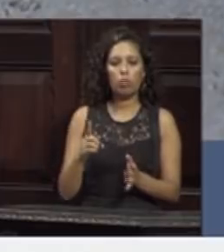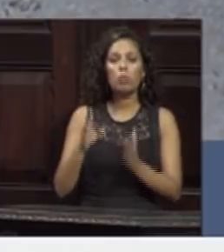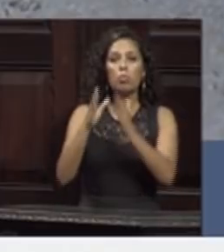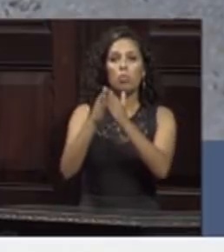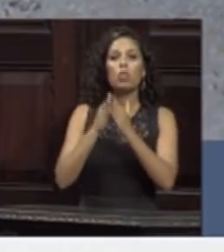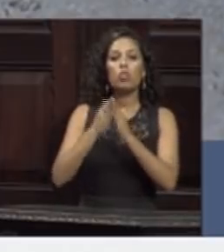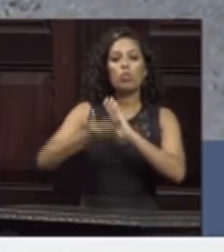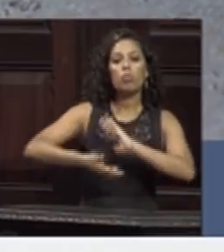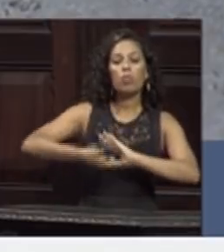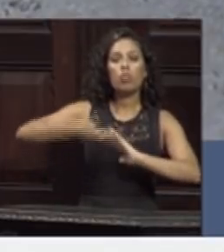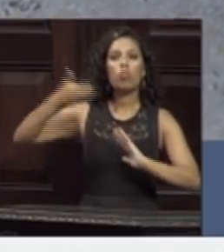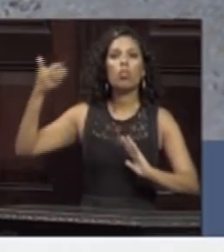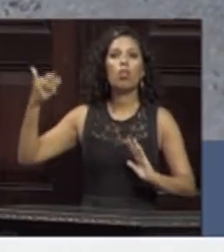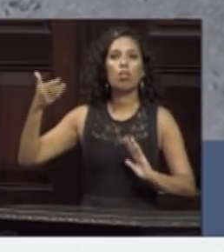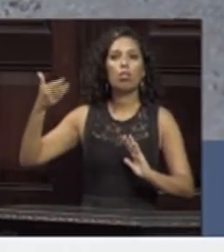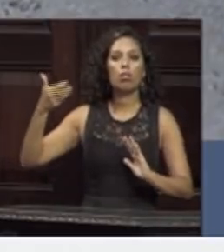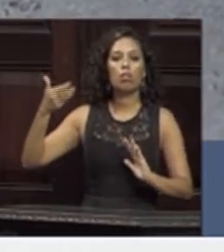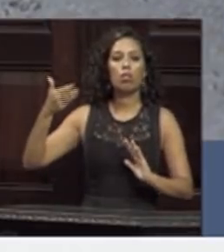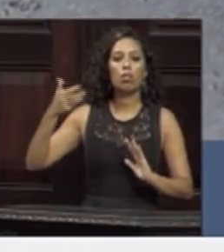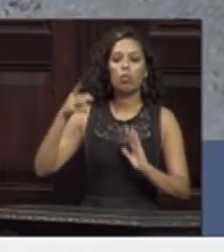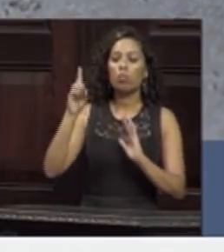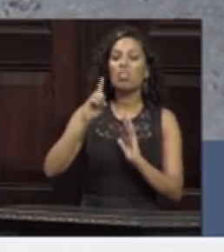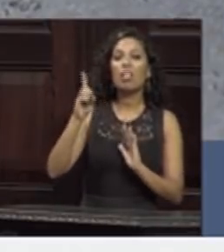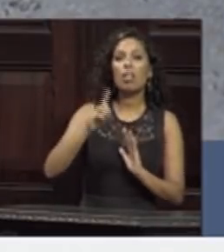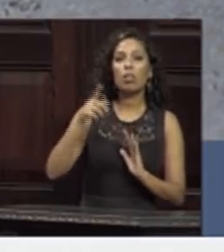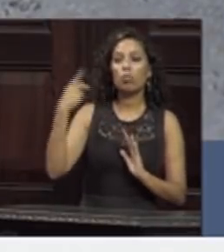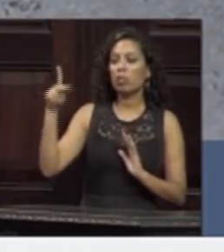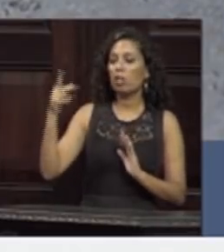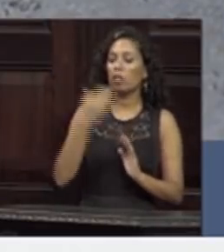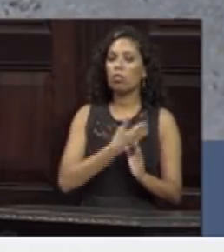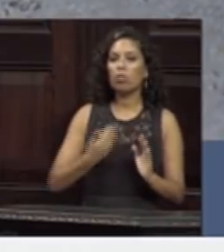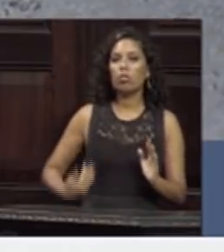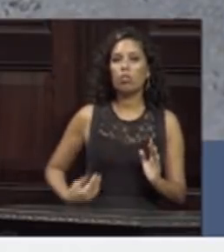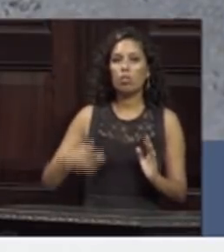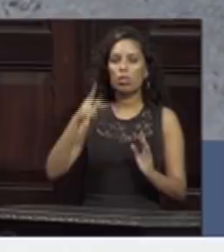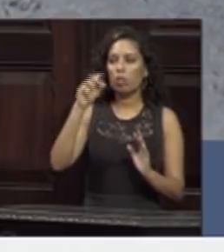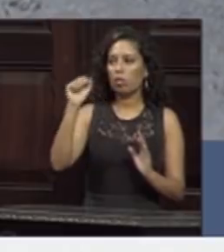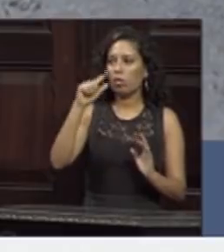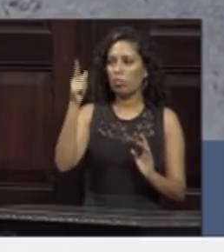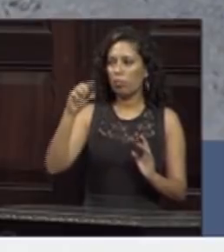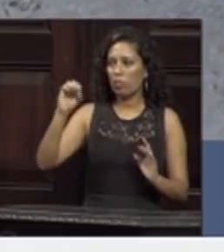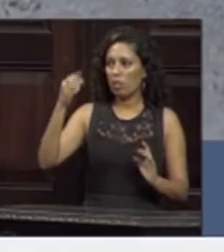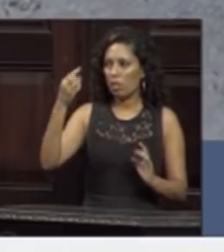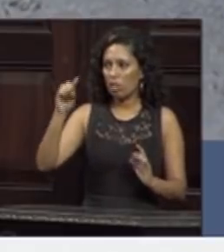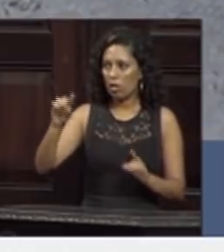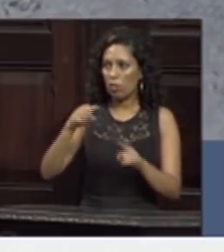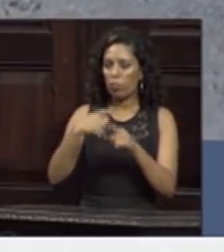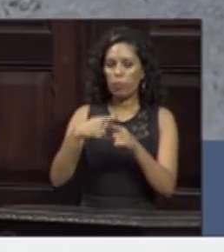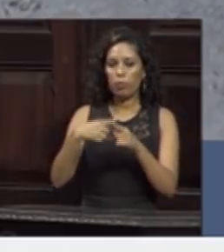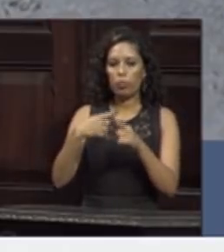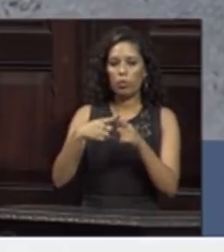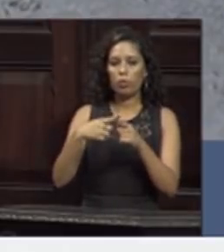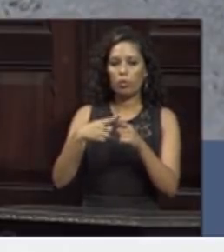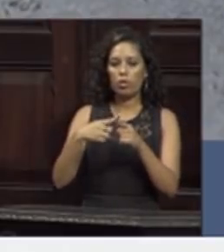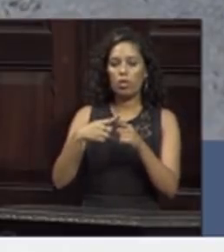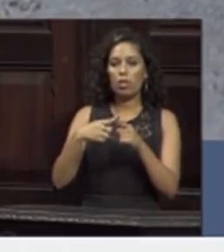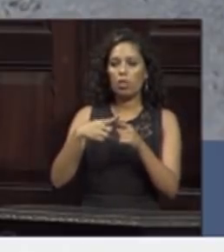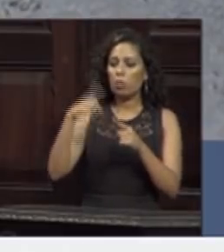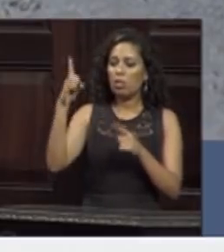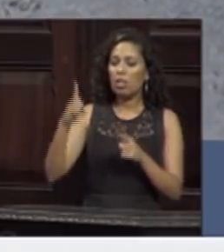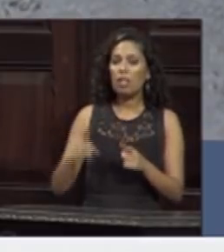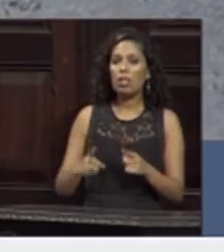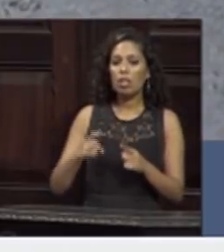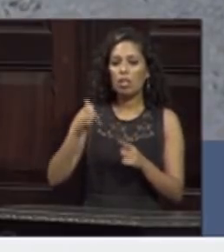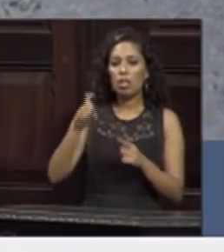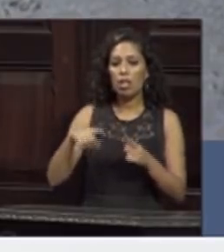cassar o decreto do governador Pezão, visto que esse decreto violenta